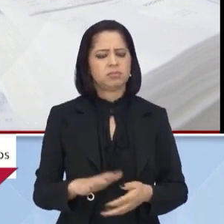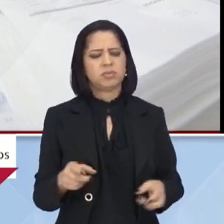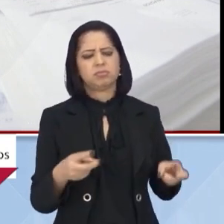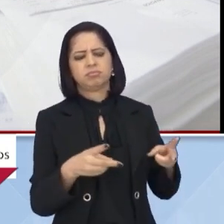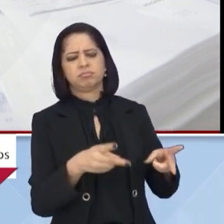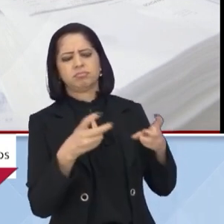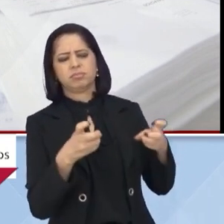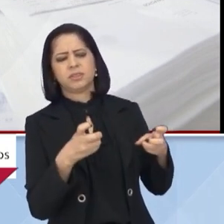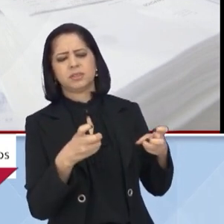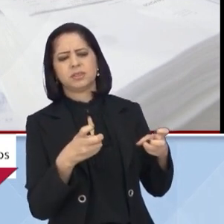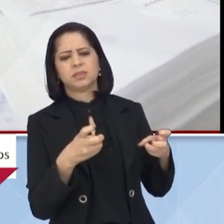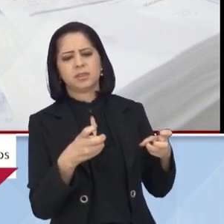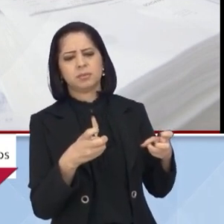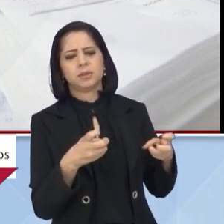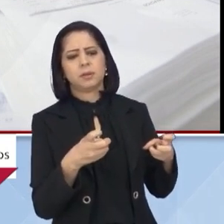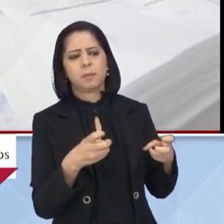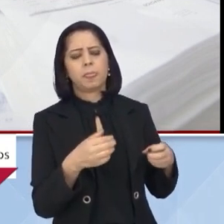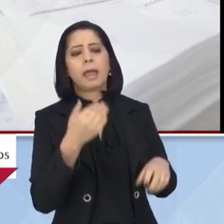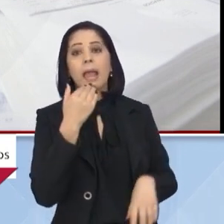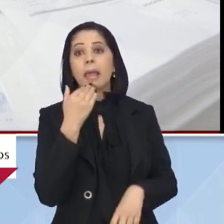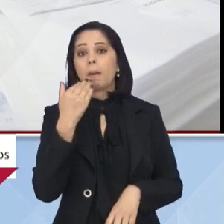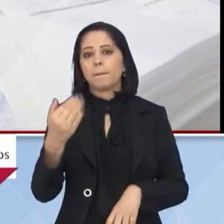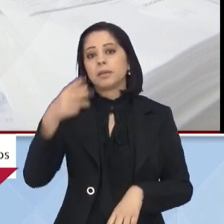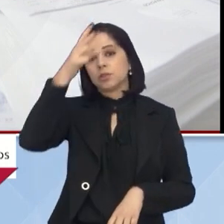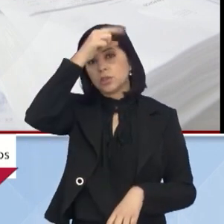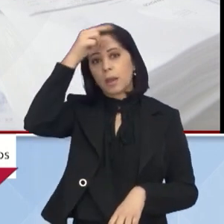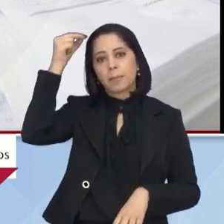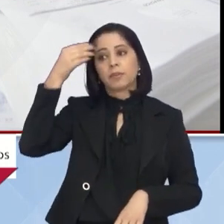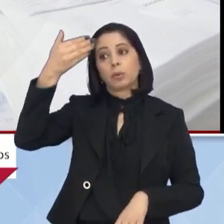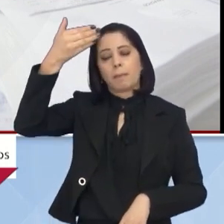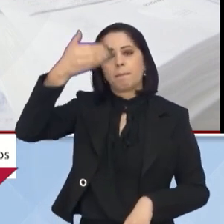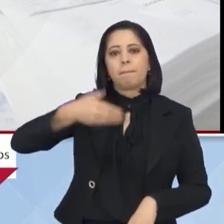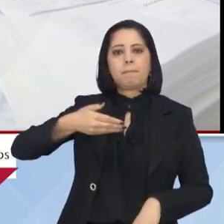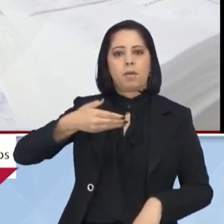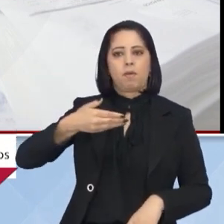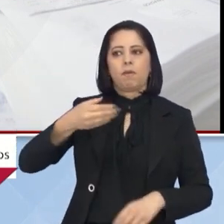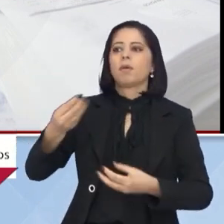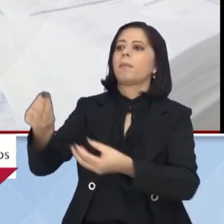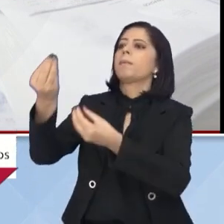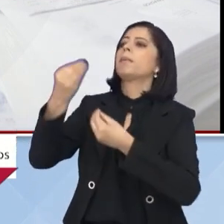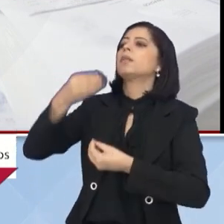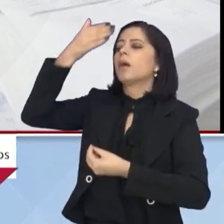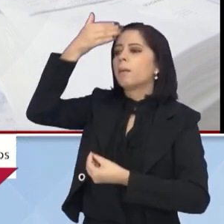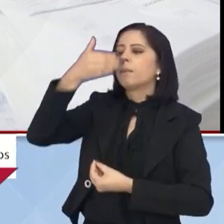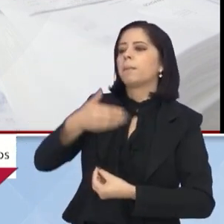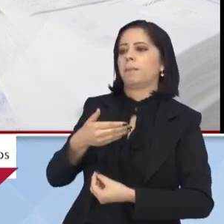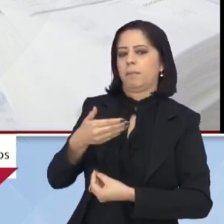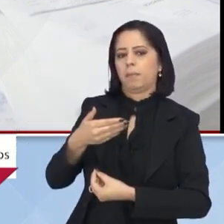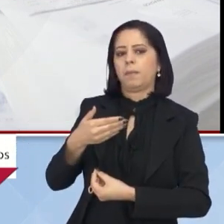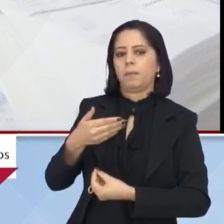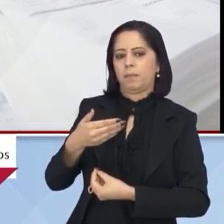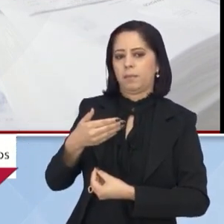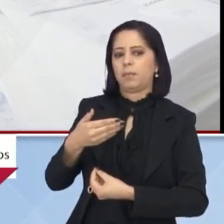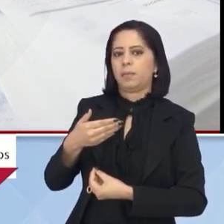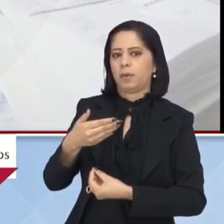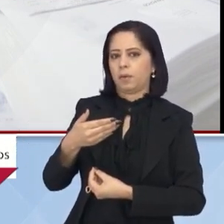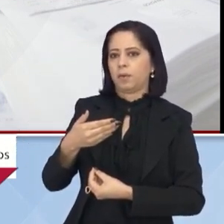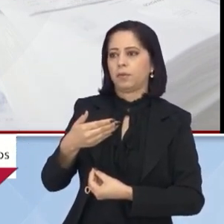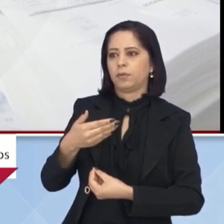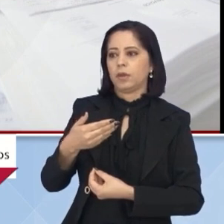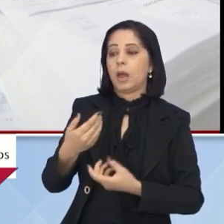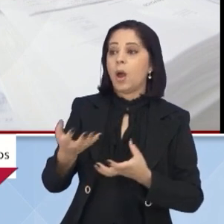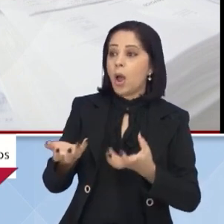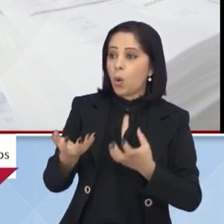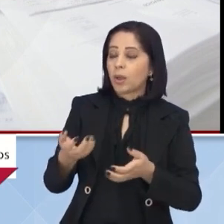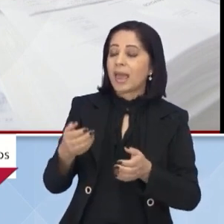cenário a gente requisitou pra prefeitura os comprovantes da da realização das pesquisas de